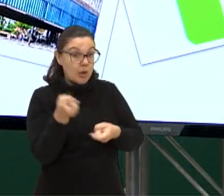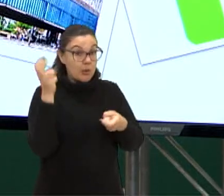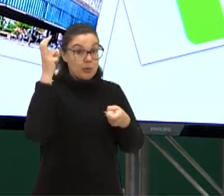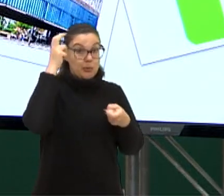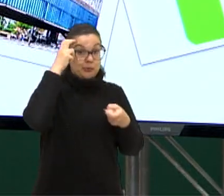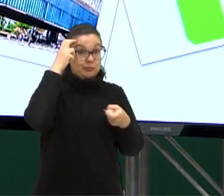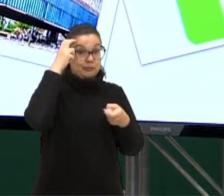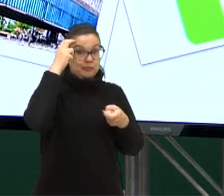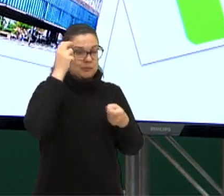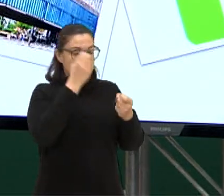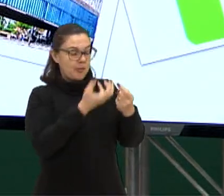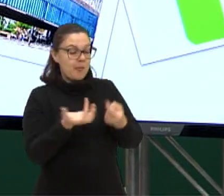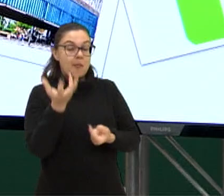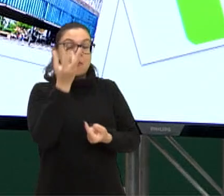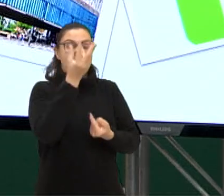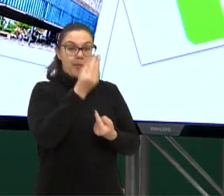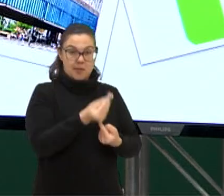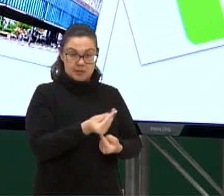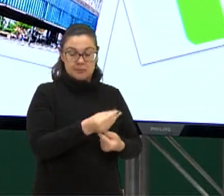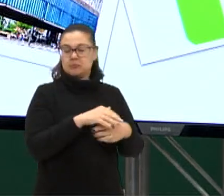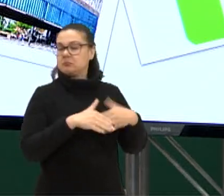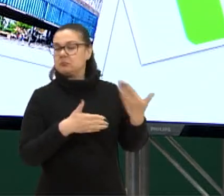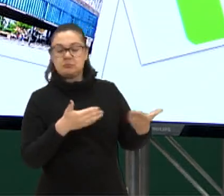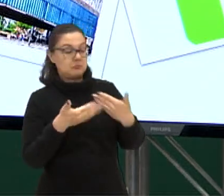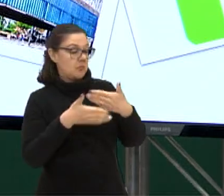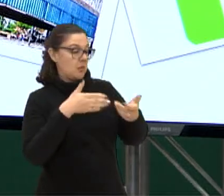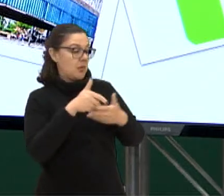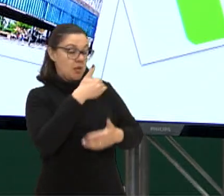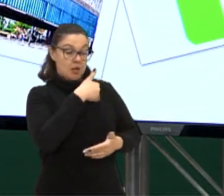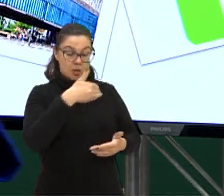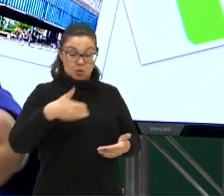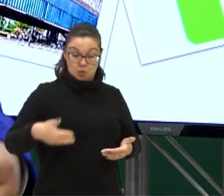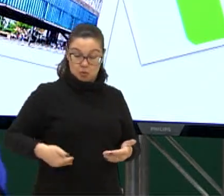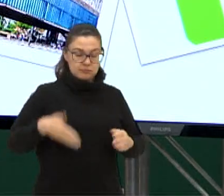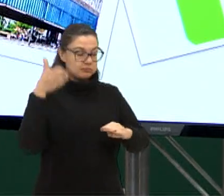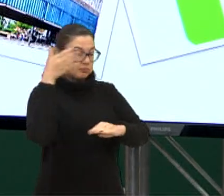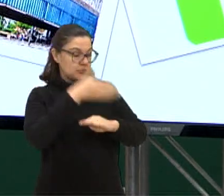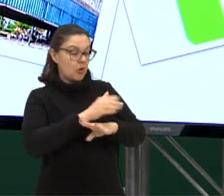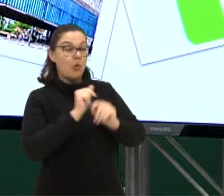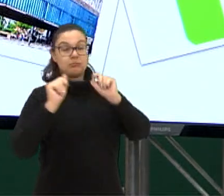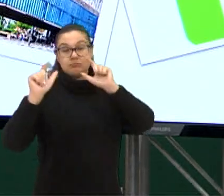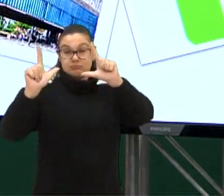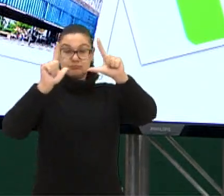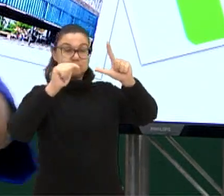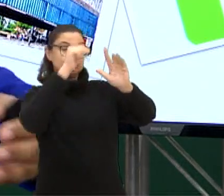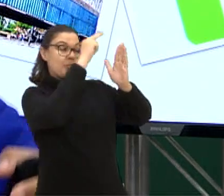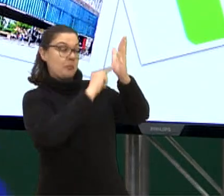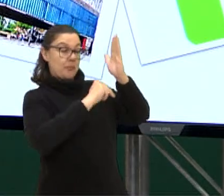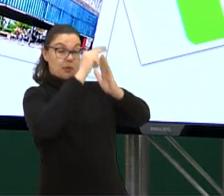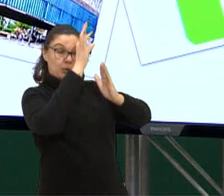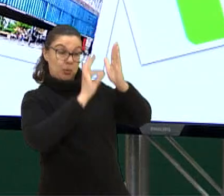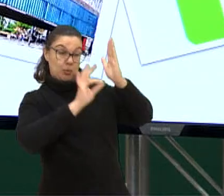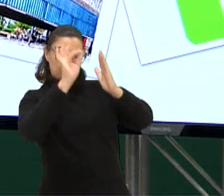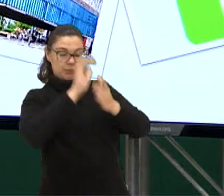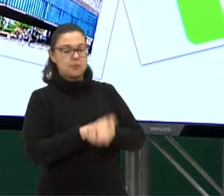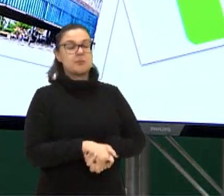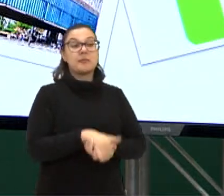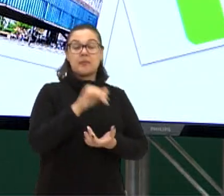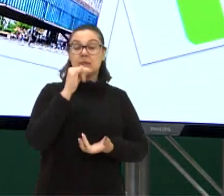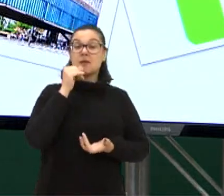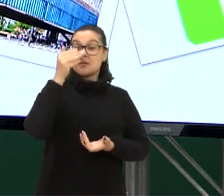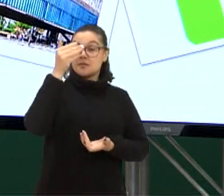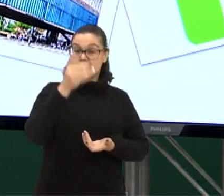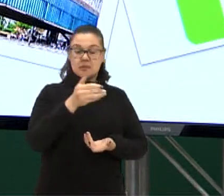a arte, seja investindo para o governo, tendo um acervo de pinturas, né? Uma grande coleção de pinturas, Por